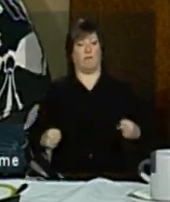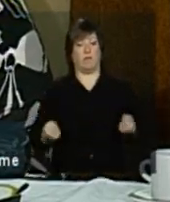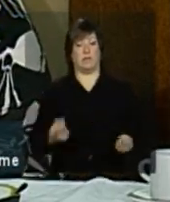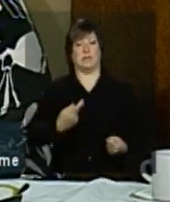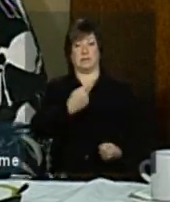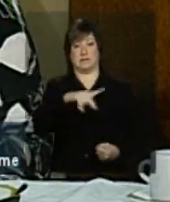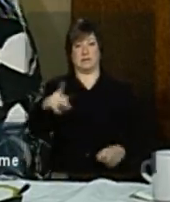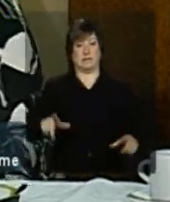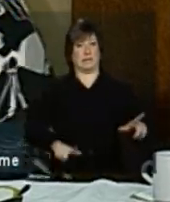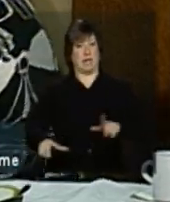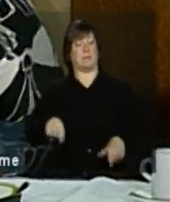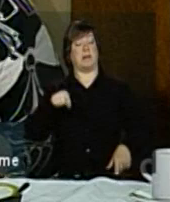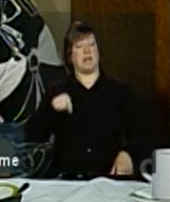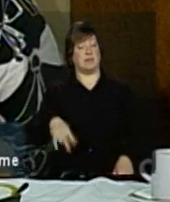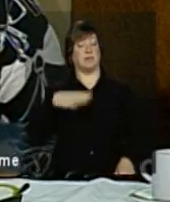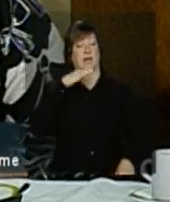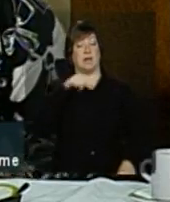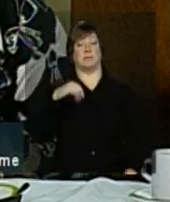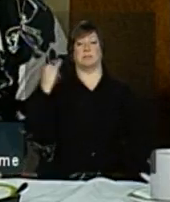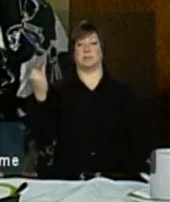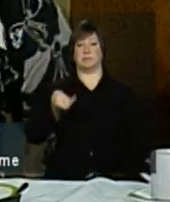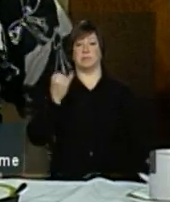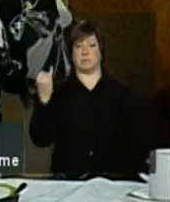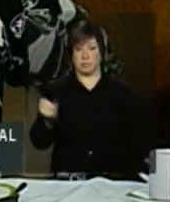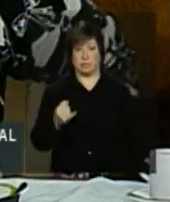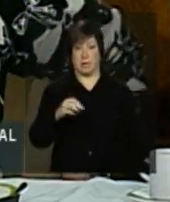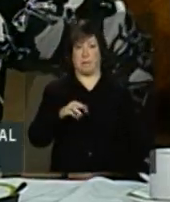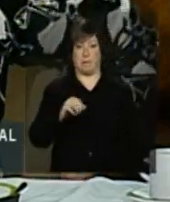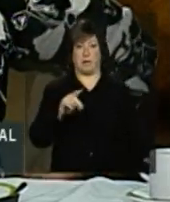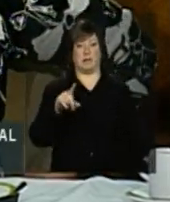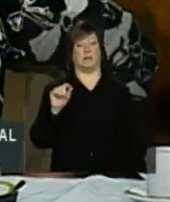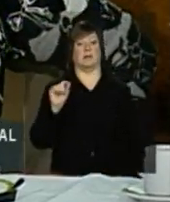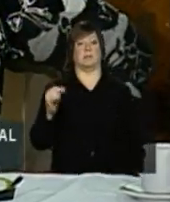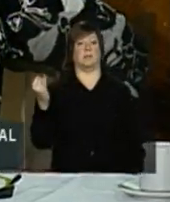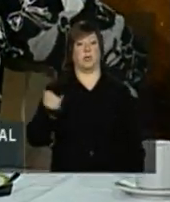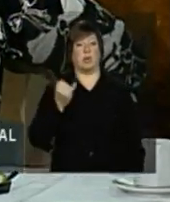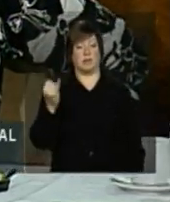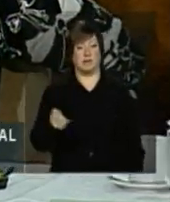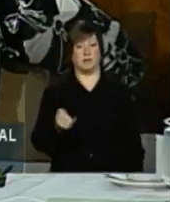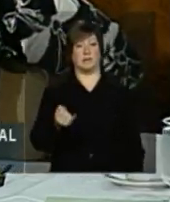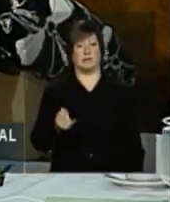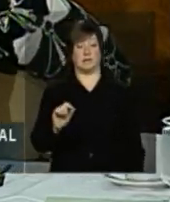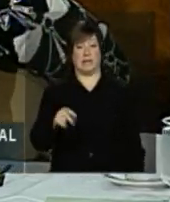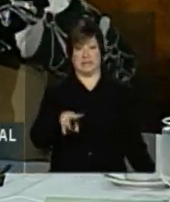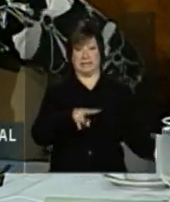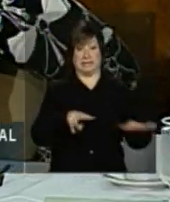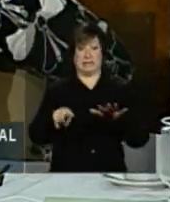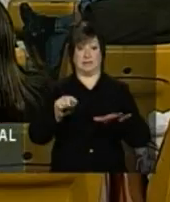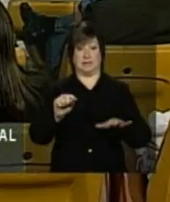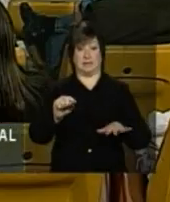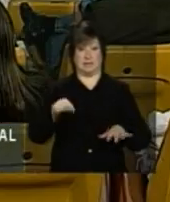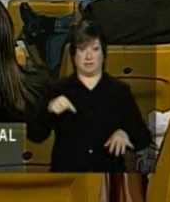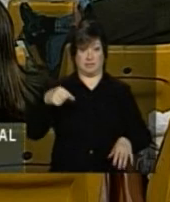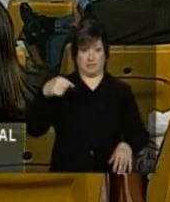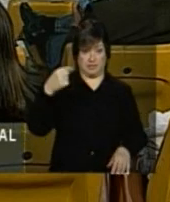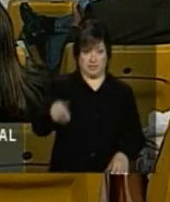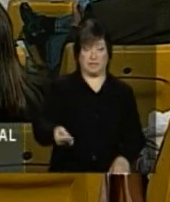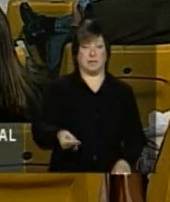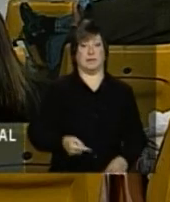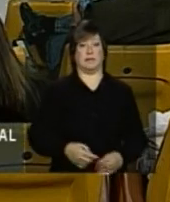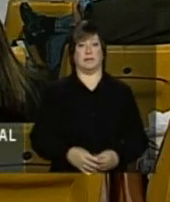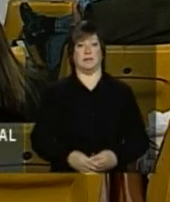ações eu acho que foi uma das medidas estruturais importantes neste a semana que vem o md o